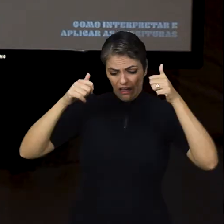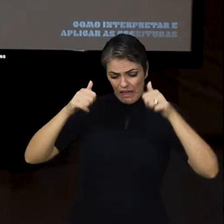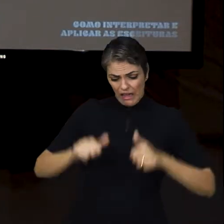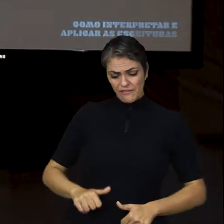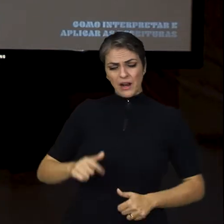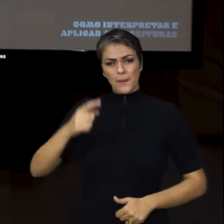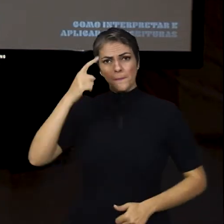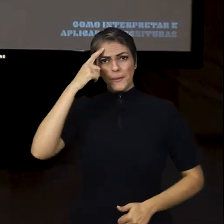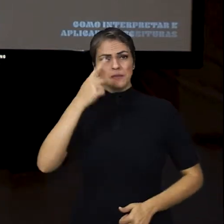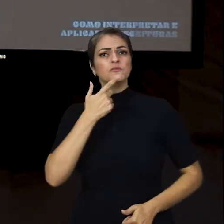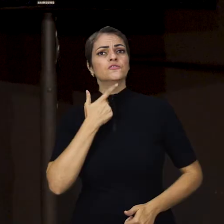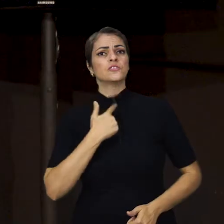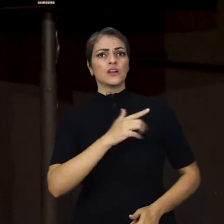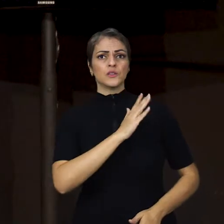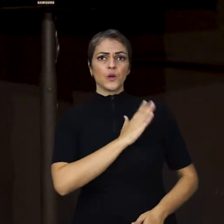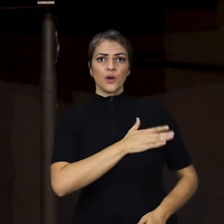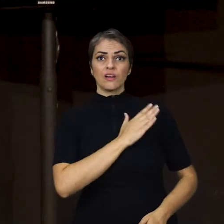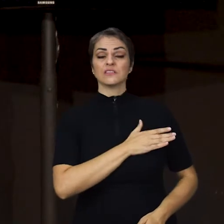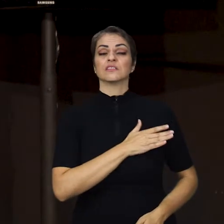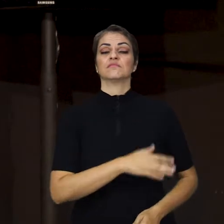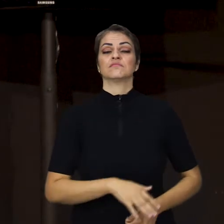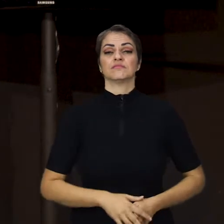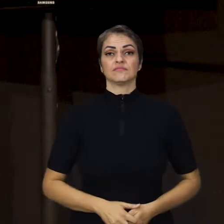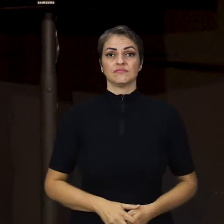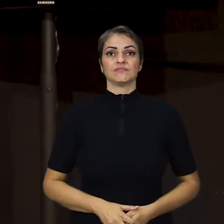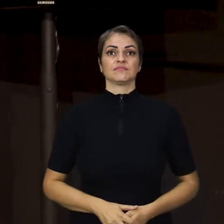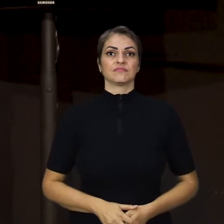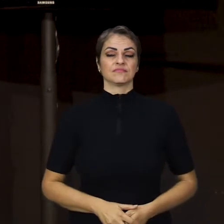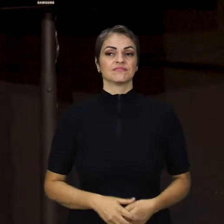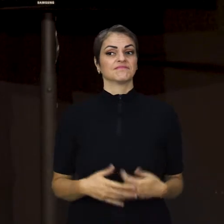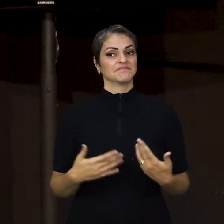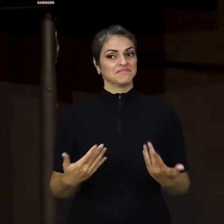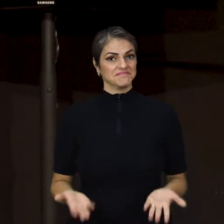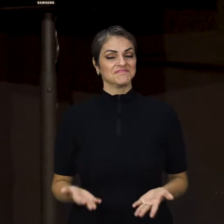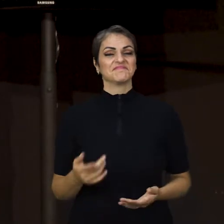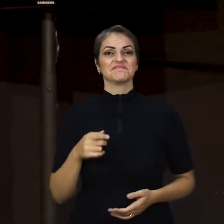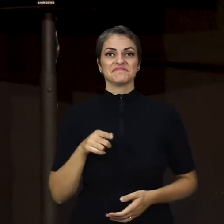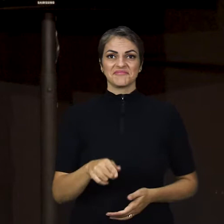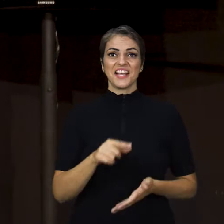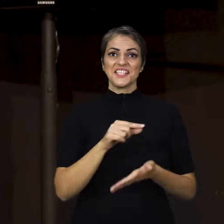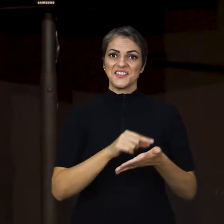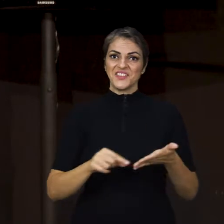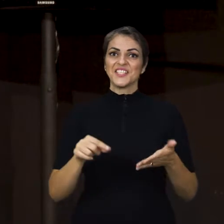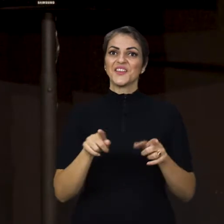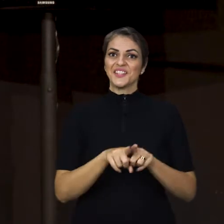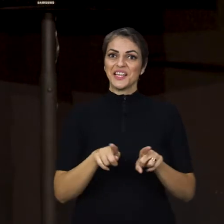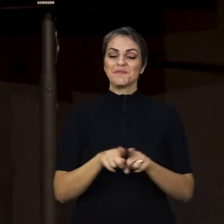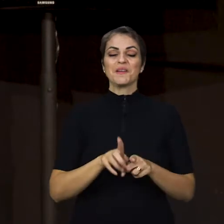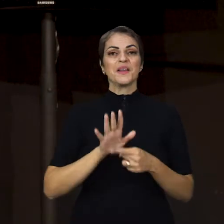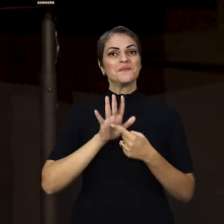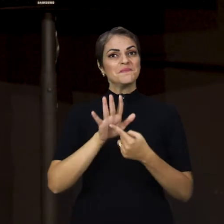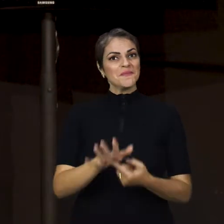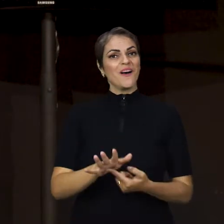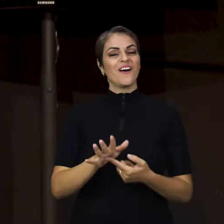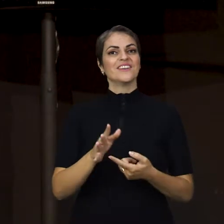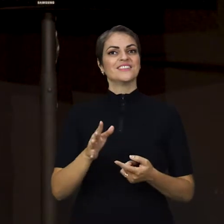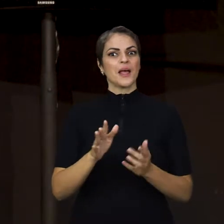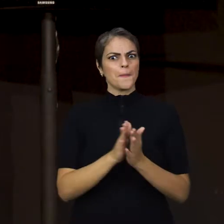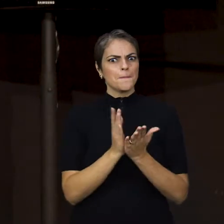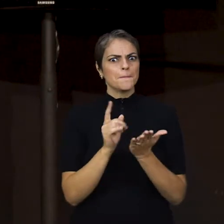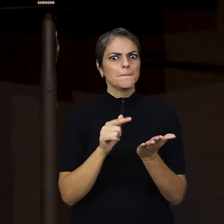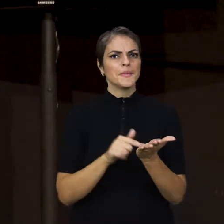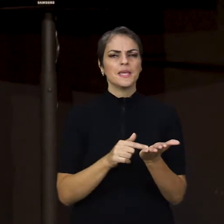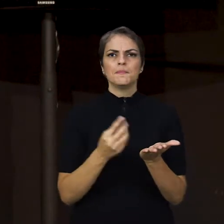e intenções do coração. Agora, nessa passagem, nós vemos um pouco a respeito de como a Bíblia age